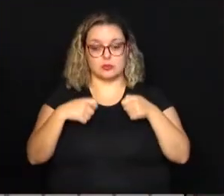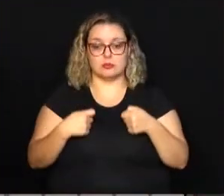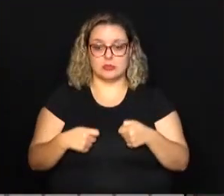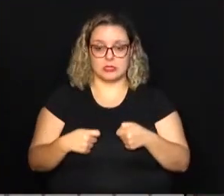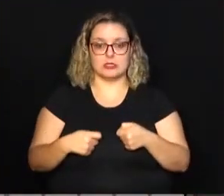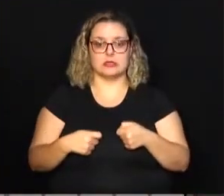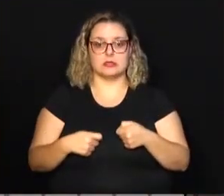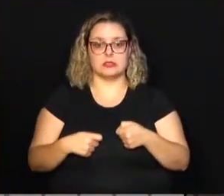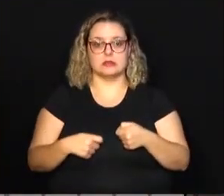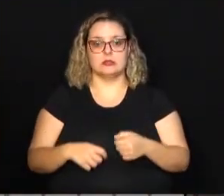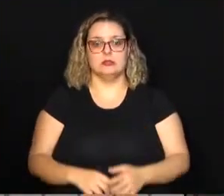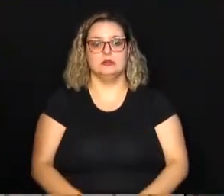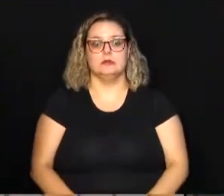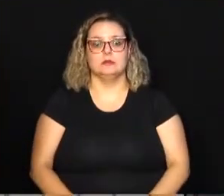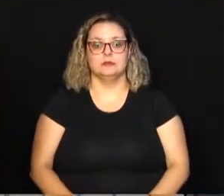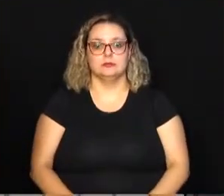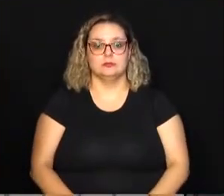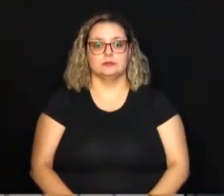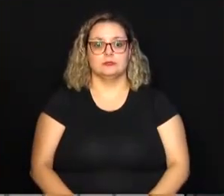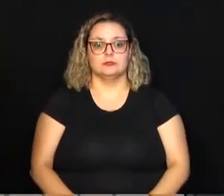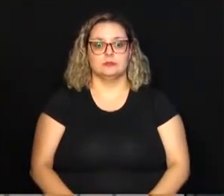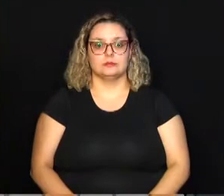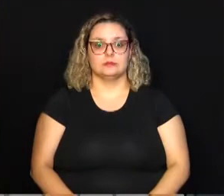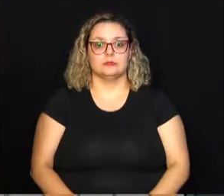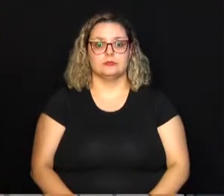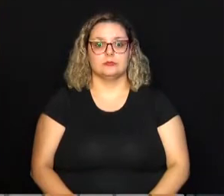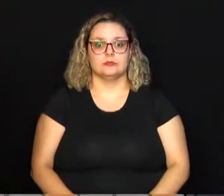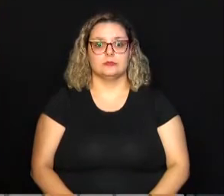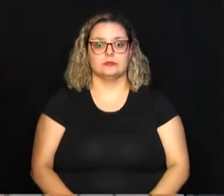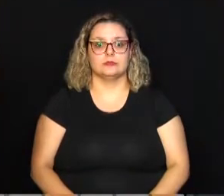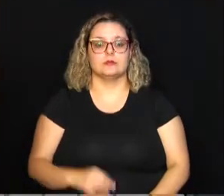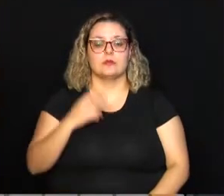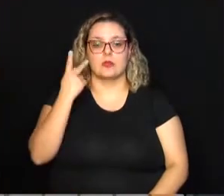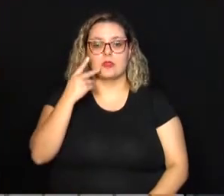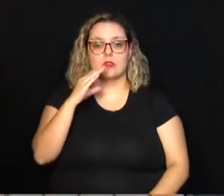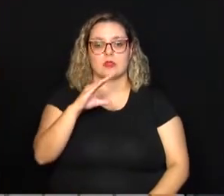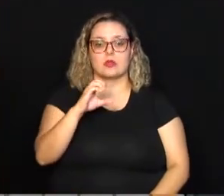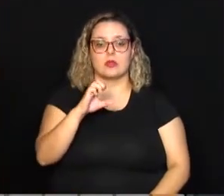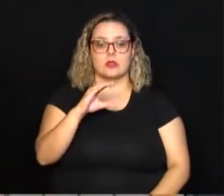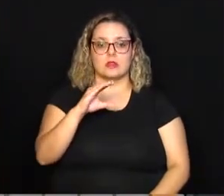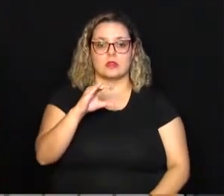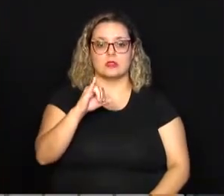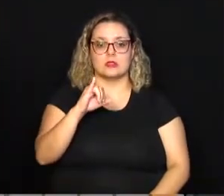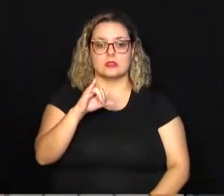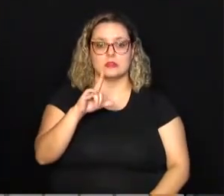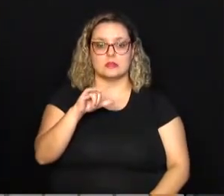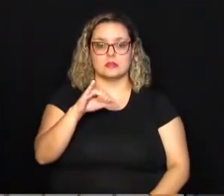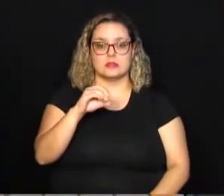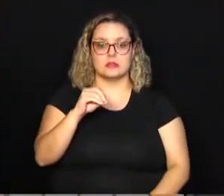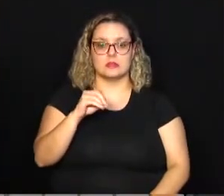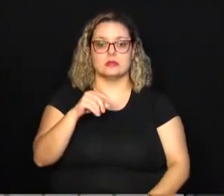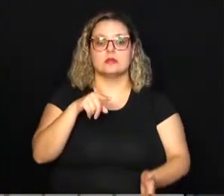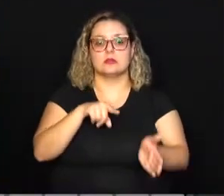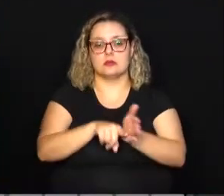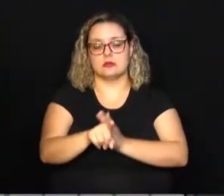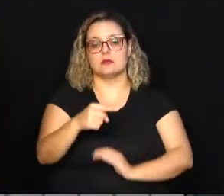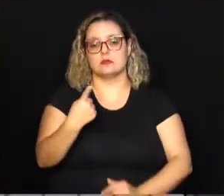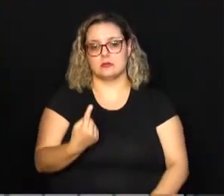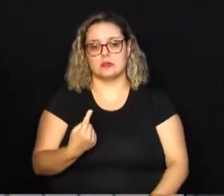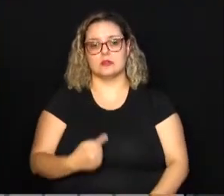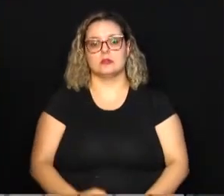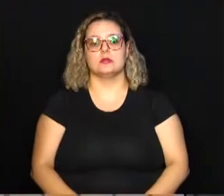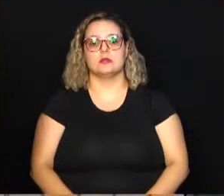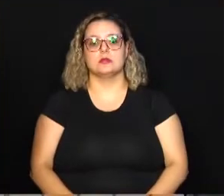exige. Eu vou passar agora para o vereador Cecílio Santos, Parece que ele tem mais um questionamento e aí a